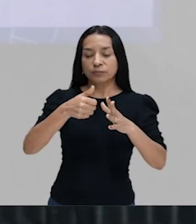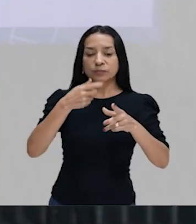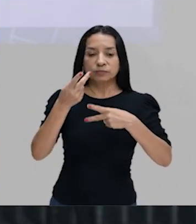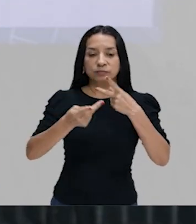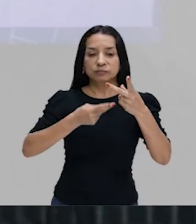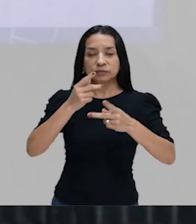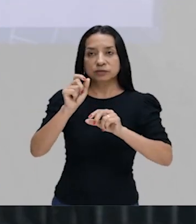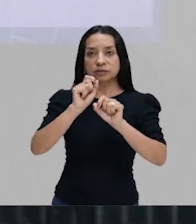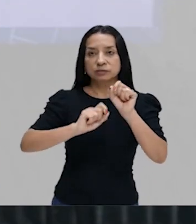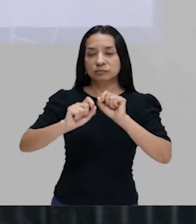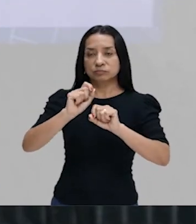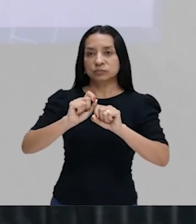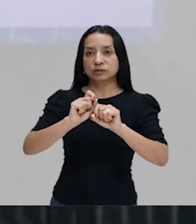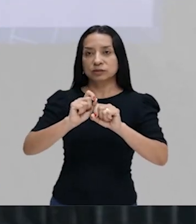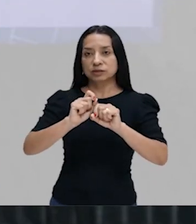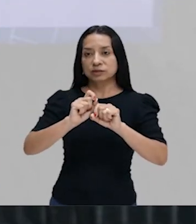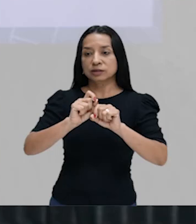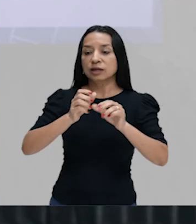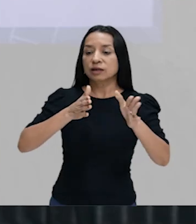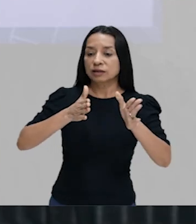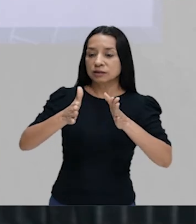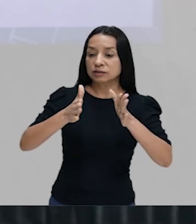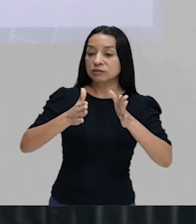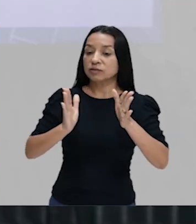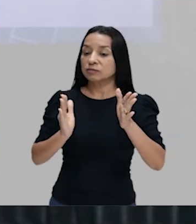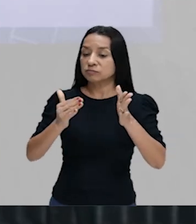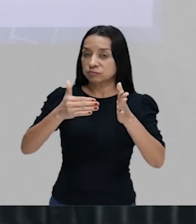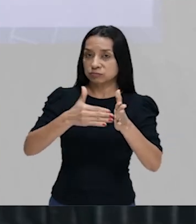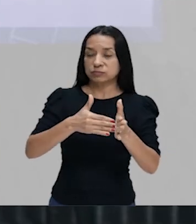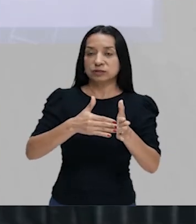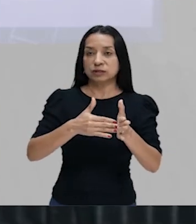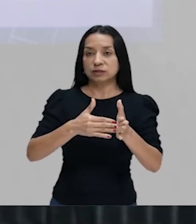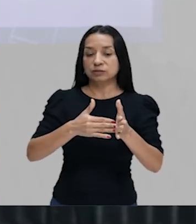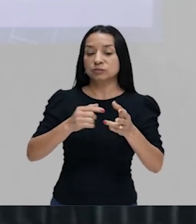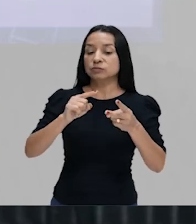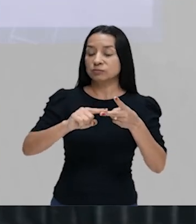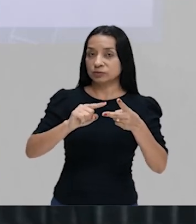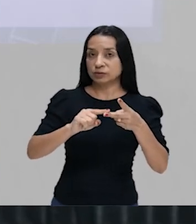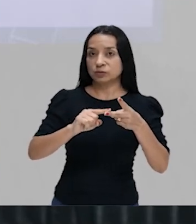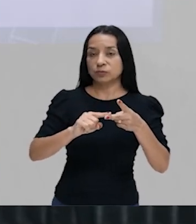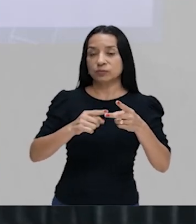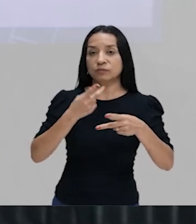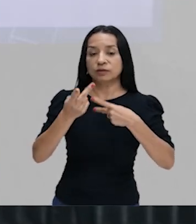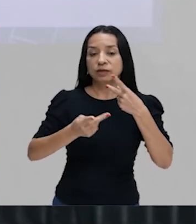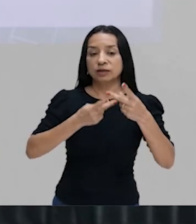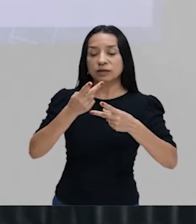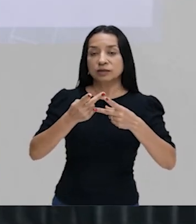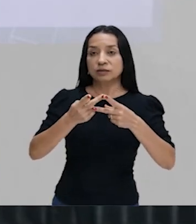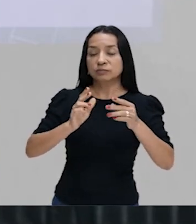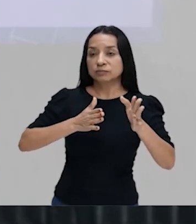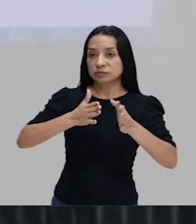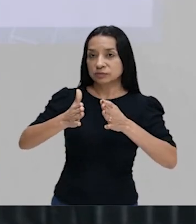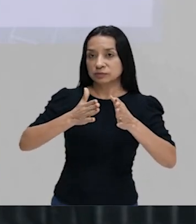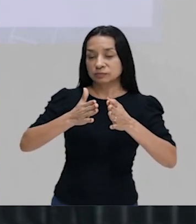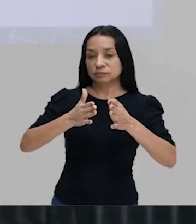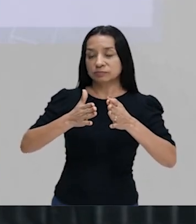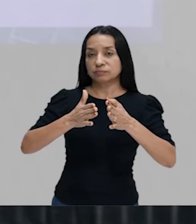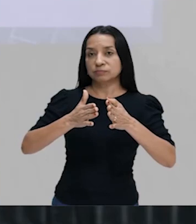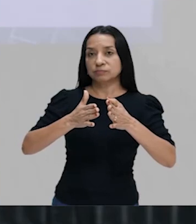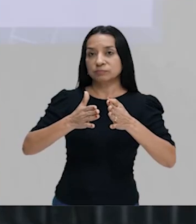falaremos a respeito dos chamados intervalos limitados. Na segunda parte, nós falaremos sobre os intervalos